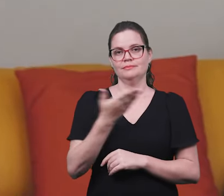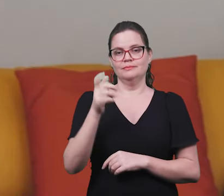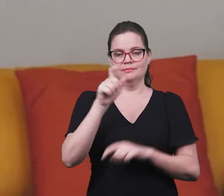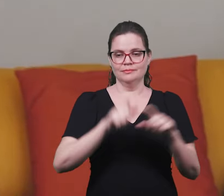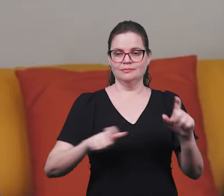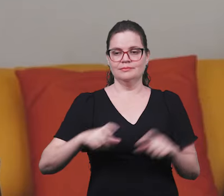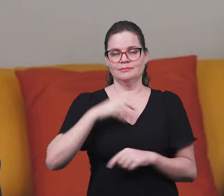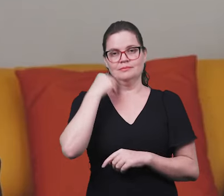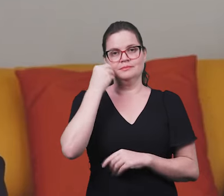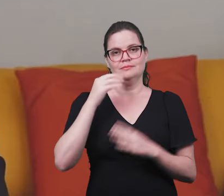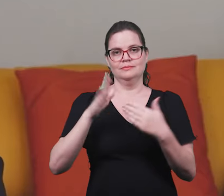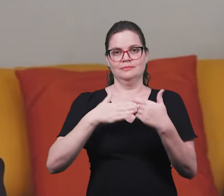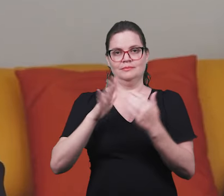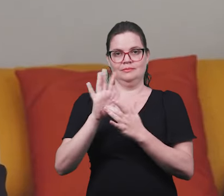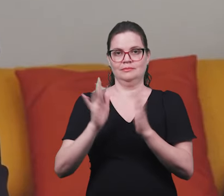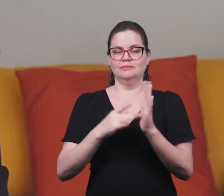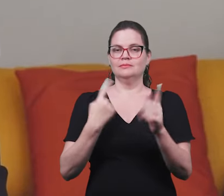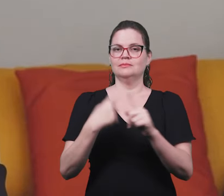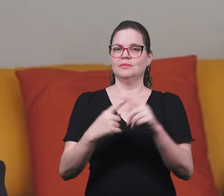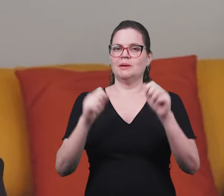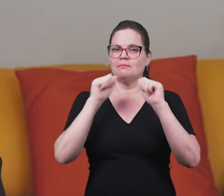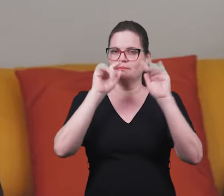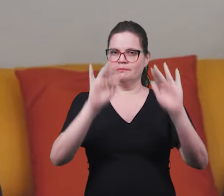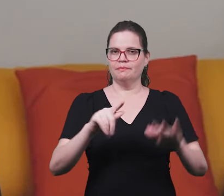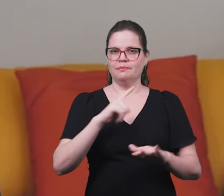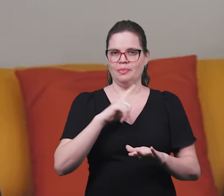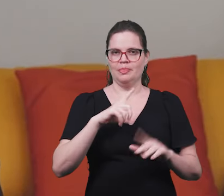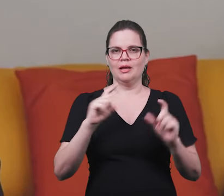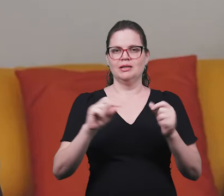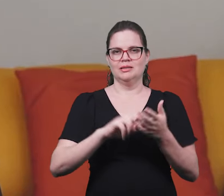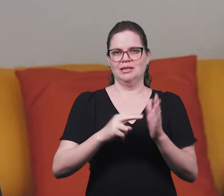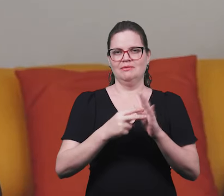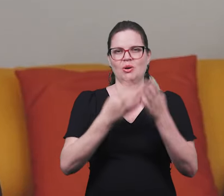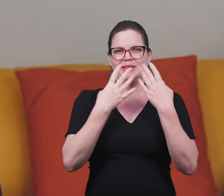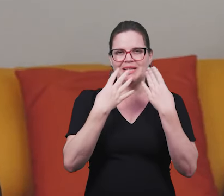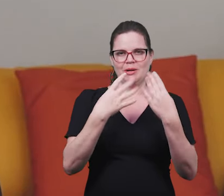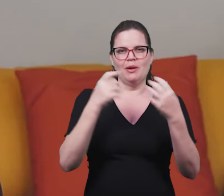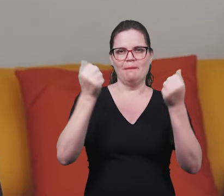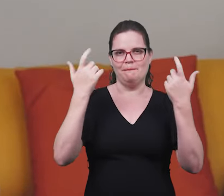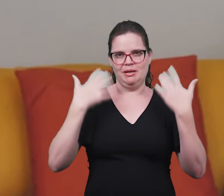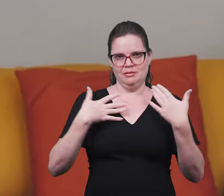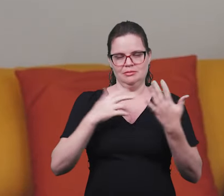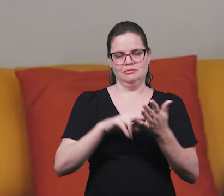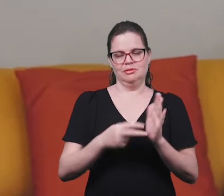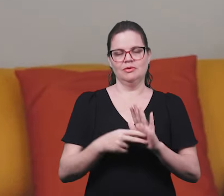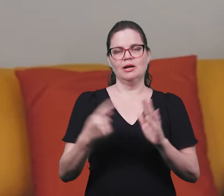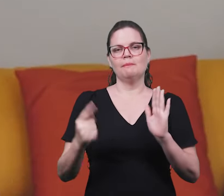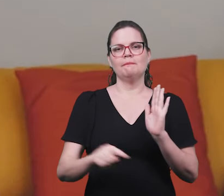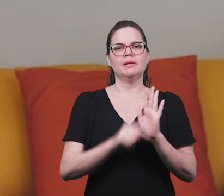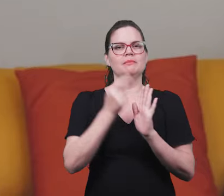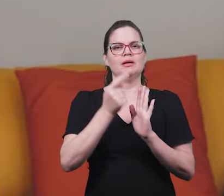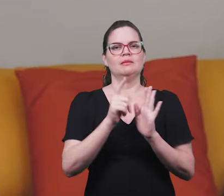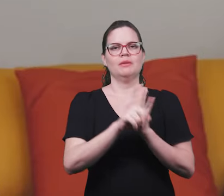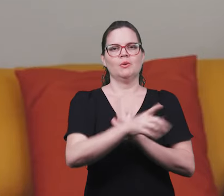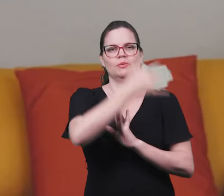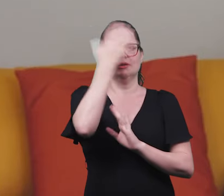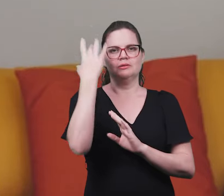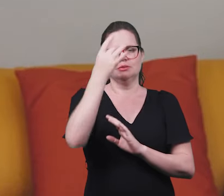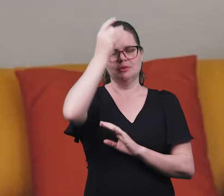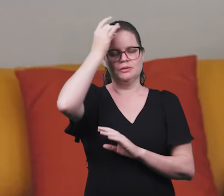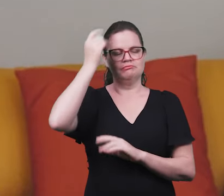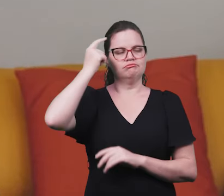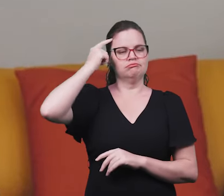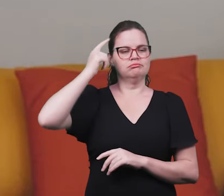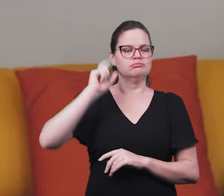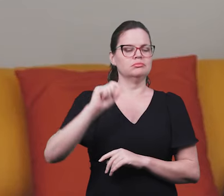Senhor Jesus. Depois que ele recebe a bênção, né, o trigo, o alimento, a primeira pergunta que o Espírito Santo coloca na nossa